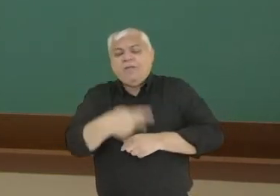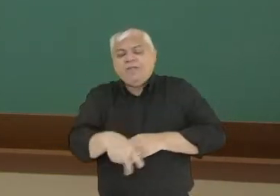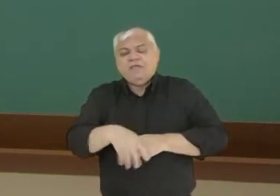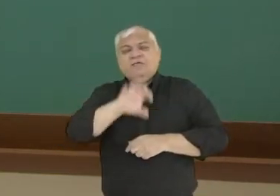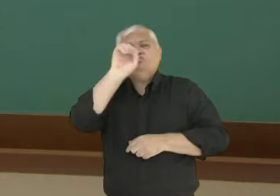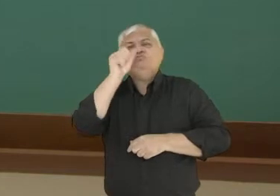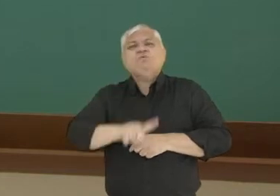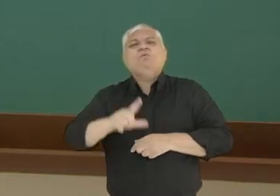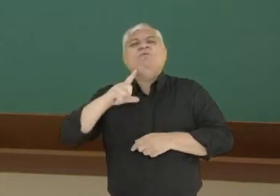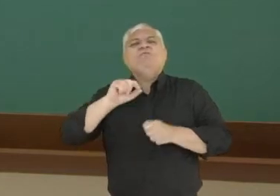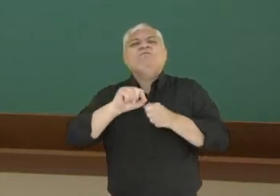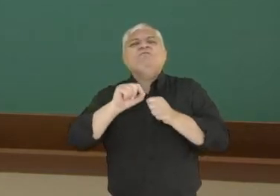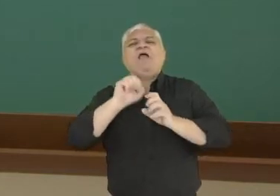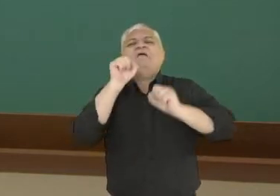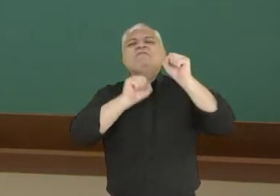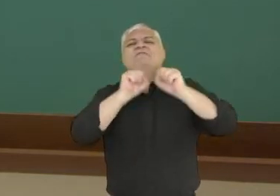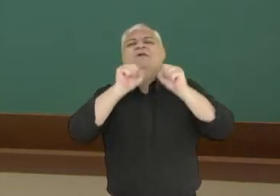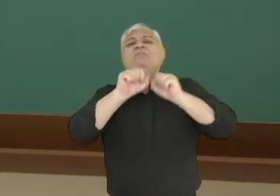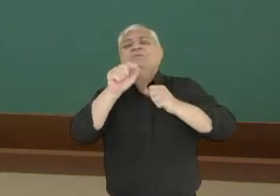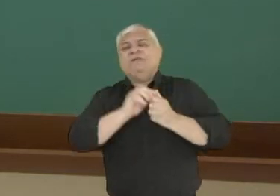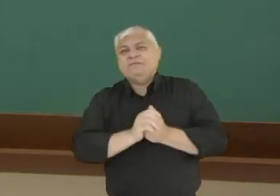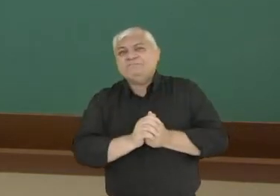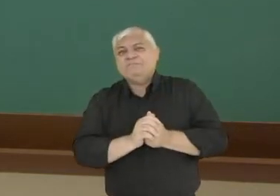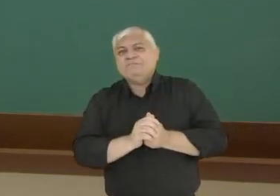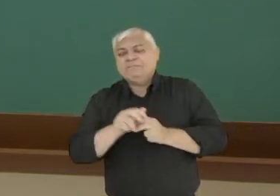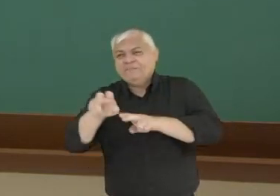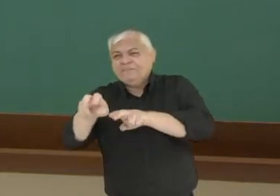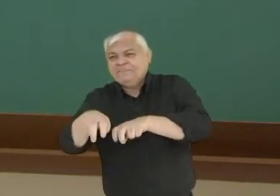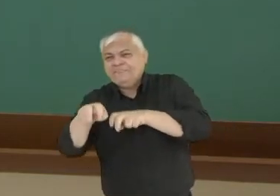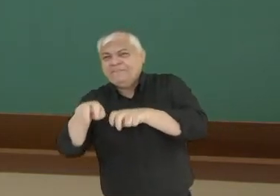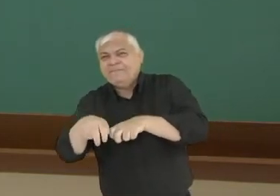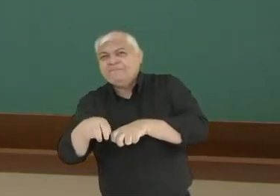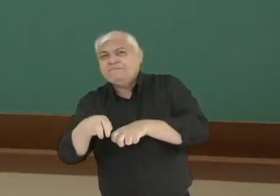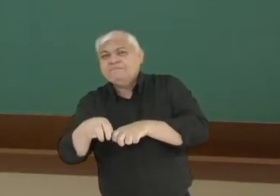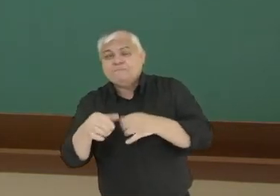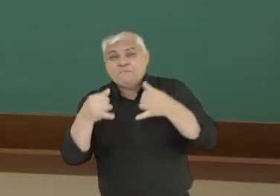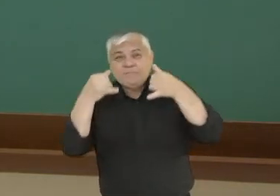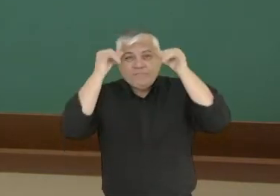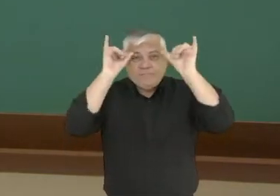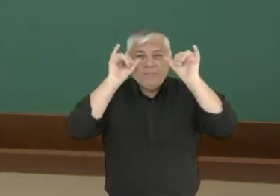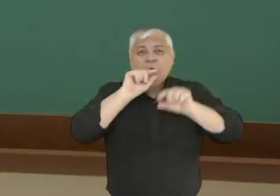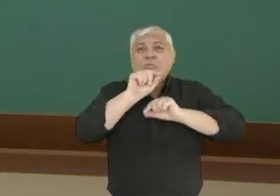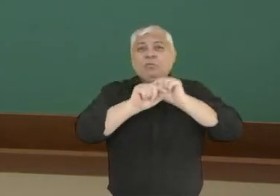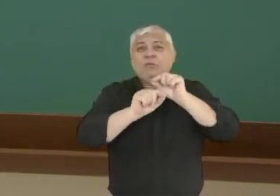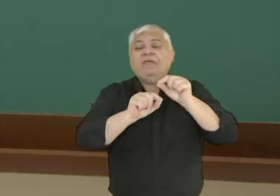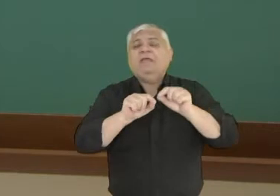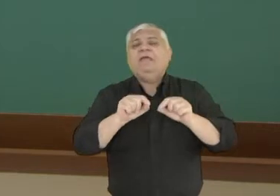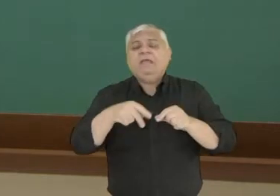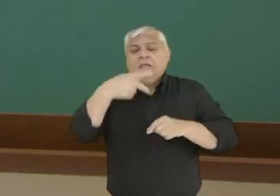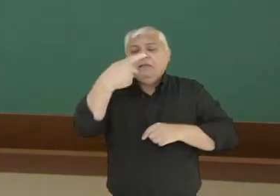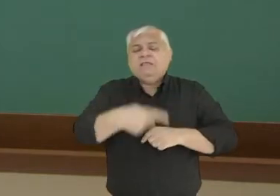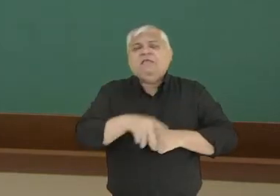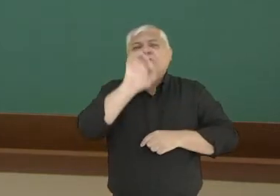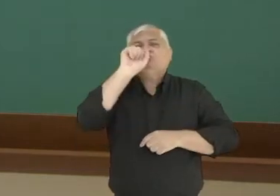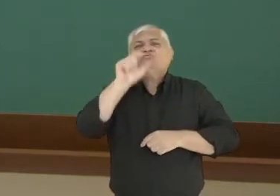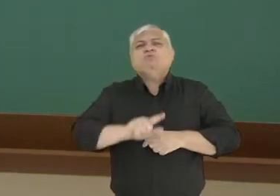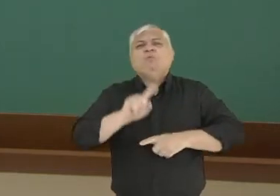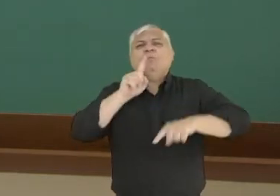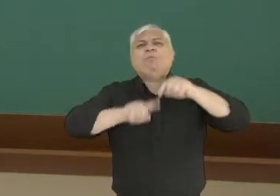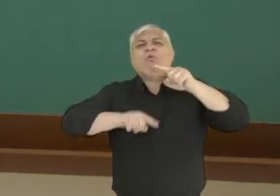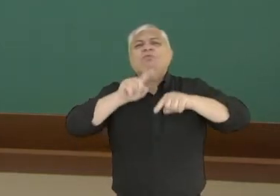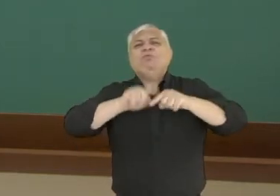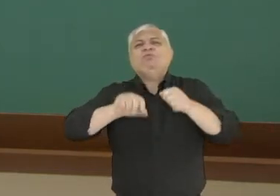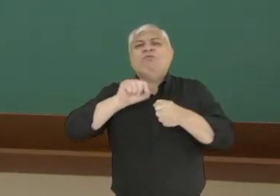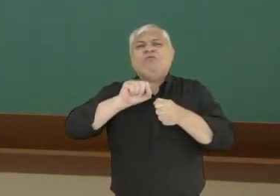Sul se nós entendemos O que é agropecuária é o que produz a atividade agropecuária nós conseguimos